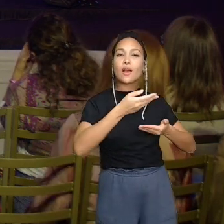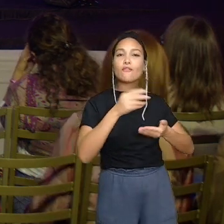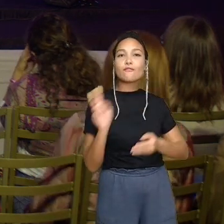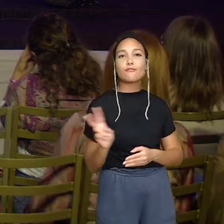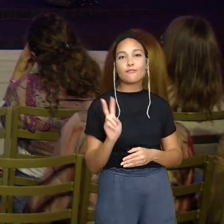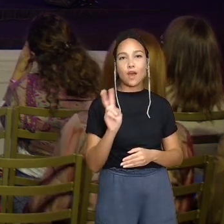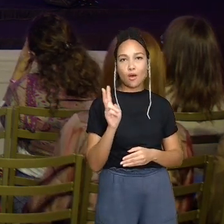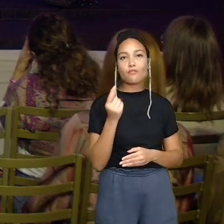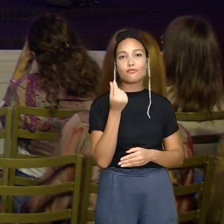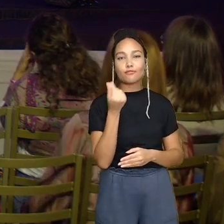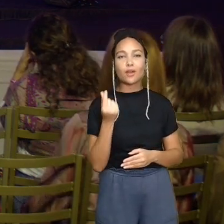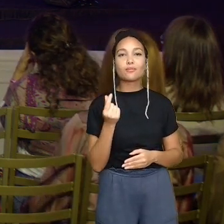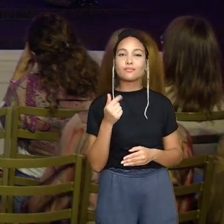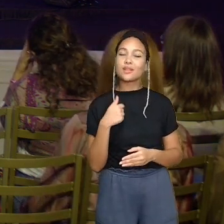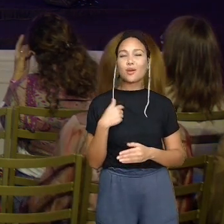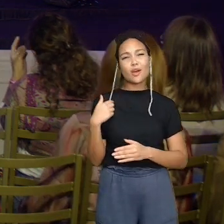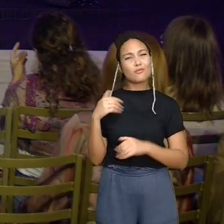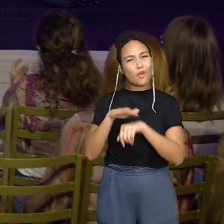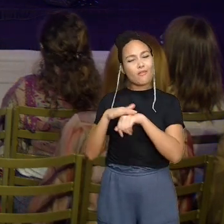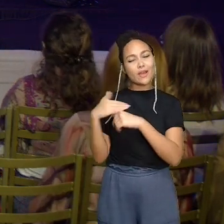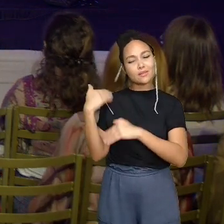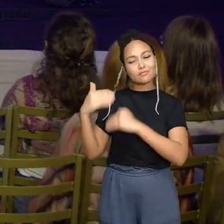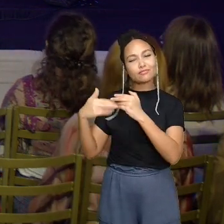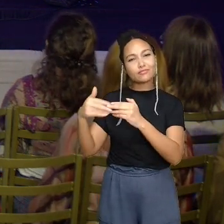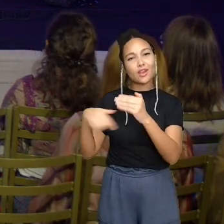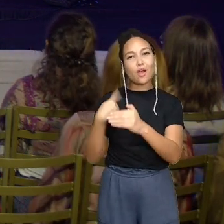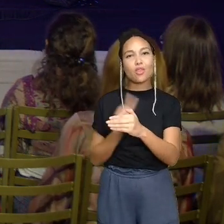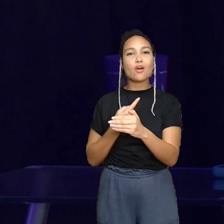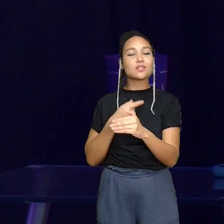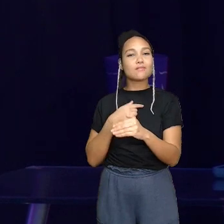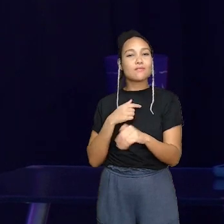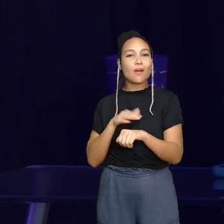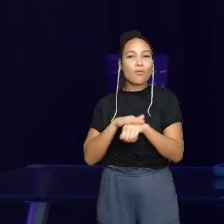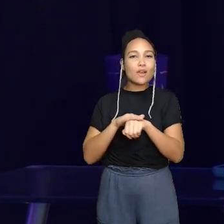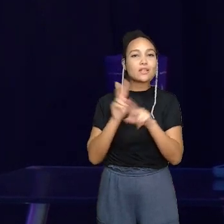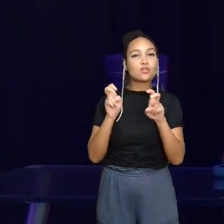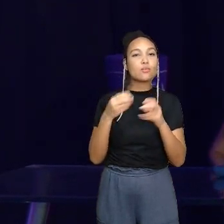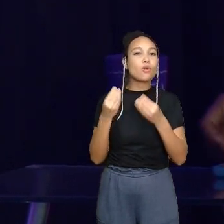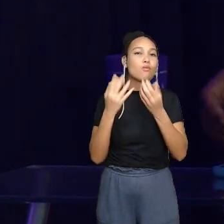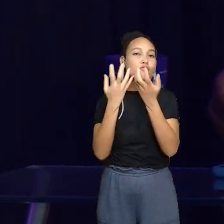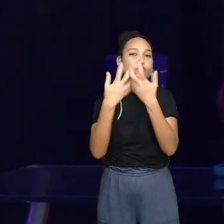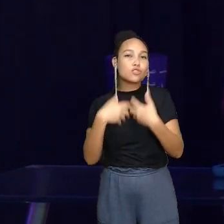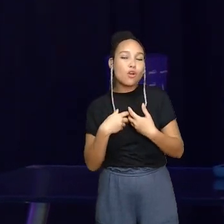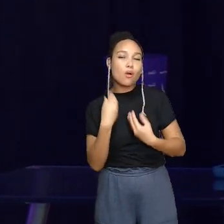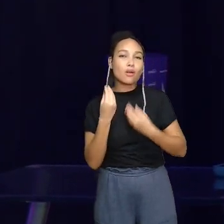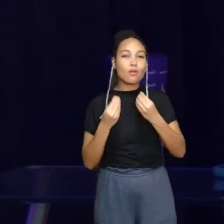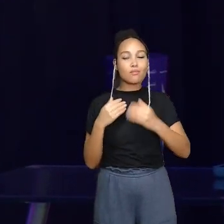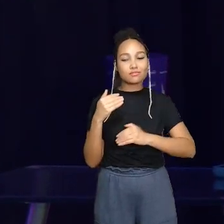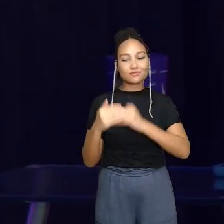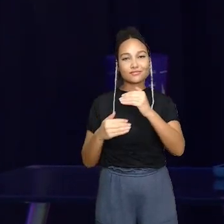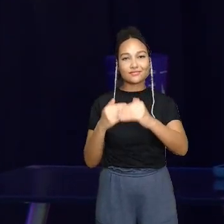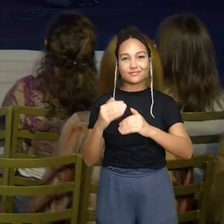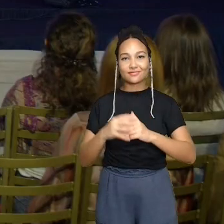ao longo da conversa a gente vai falar um pouquinho mais sobre como funciona. E Jean?